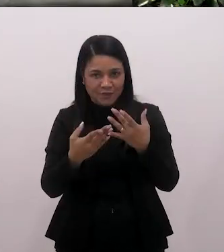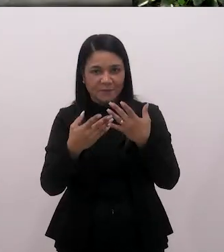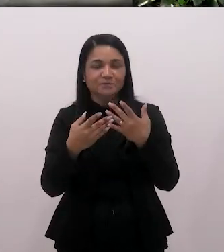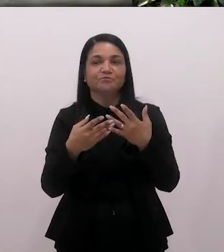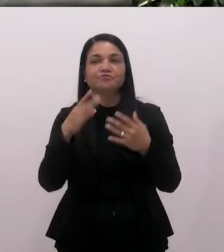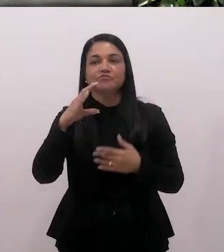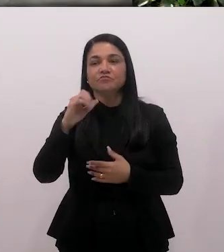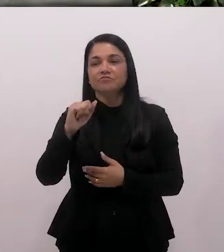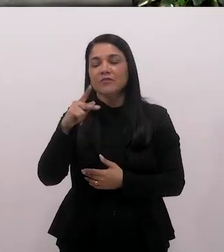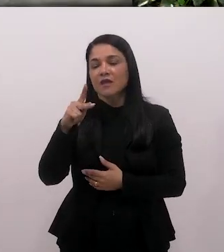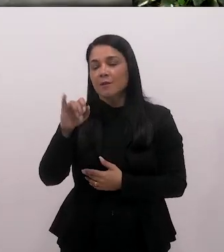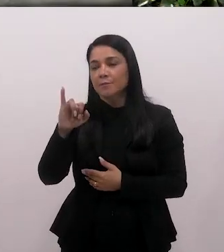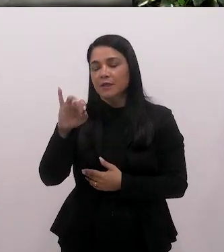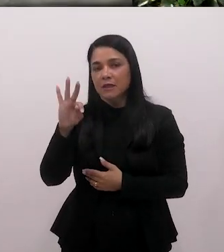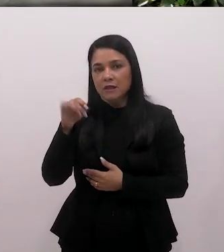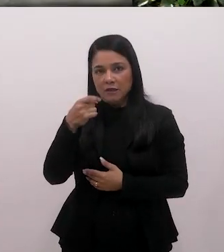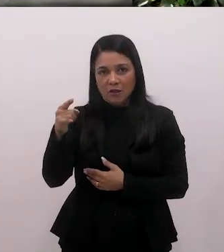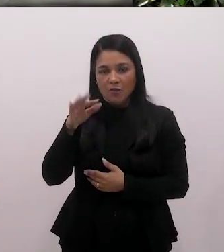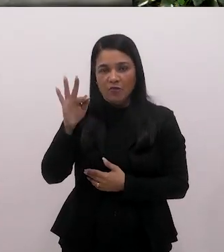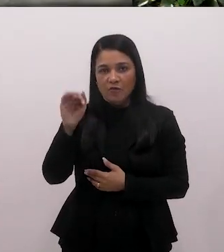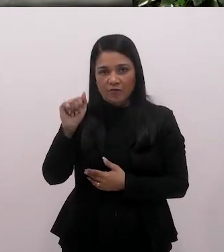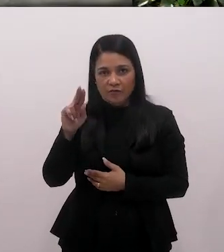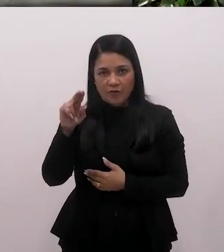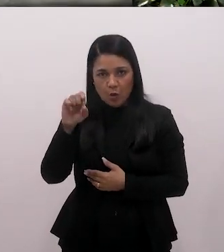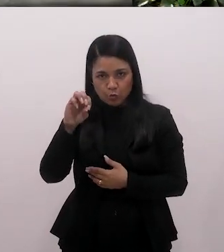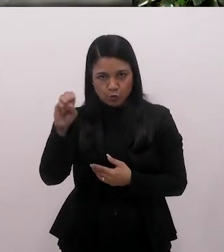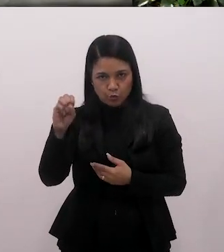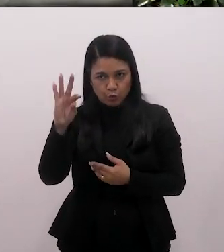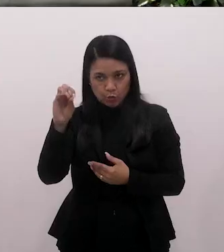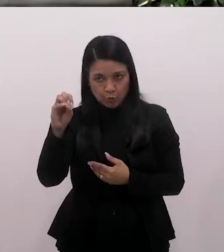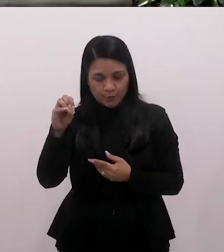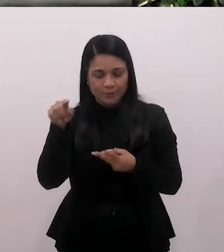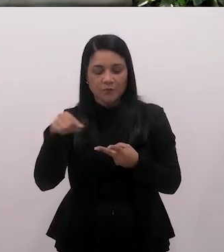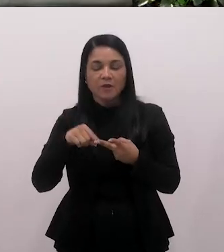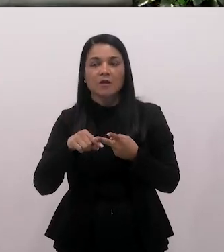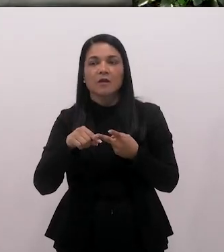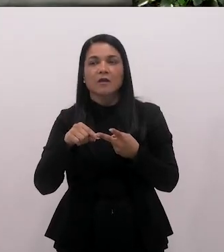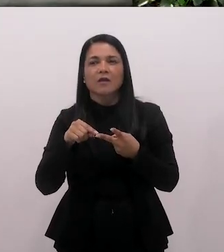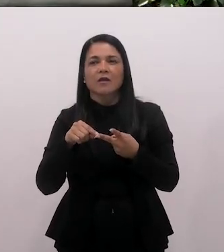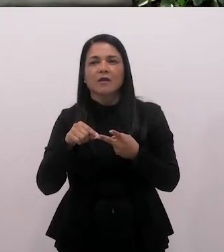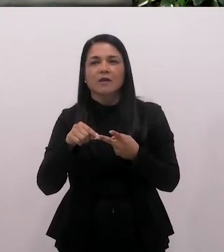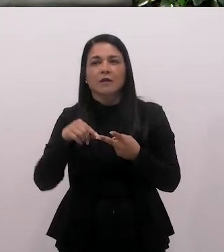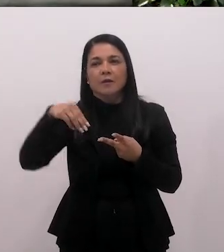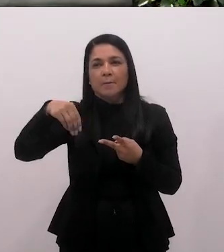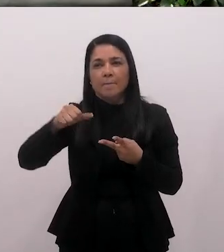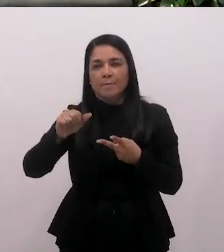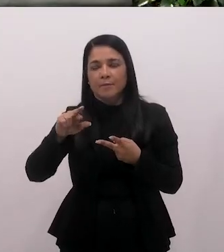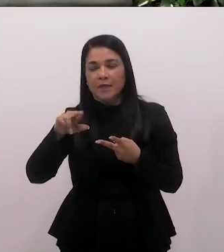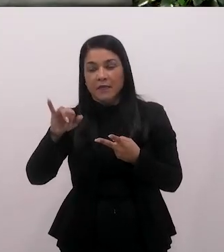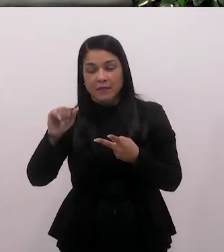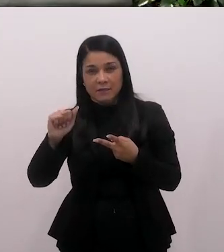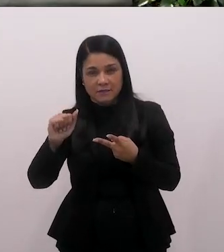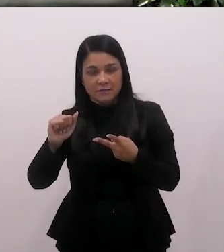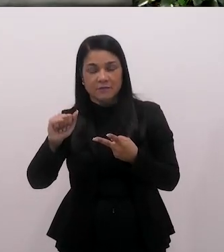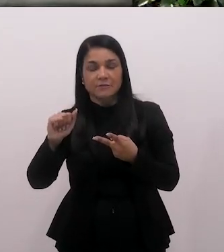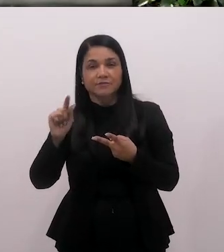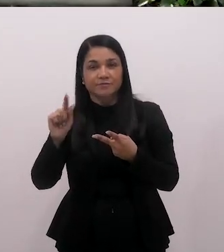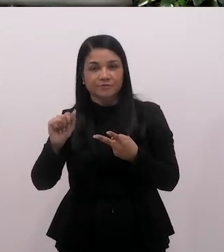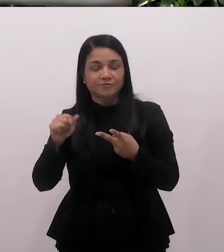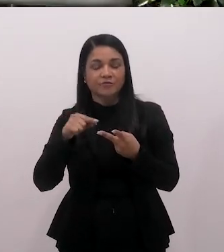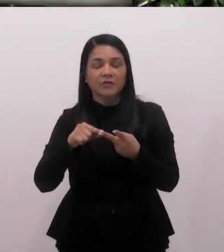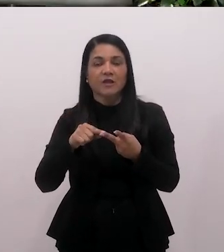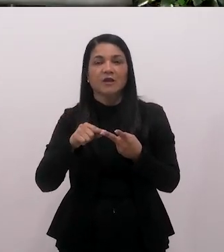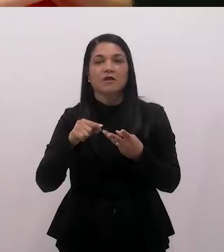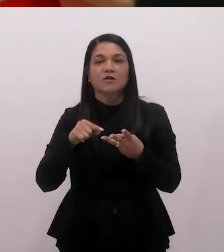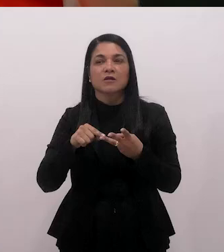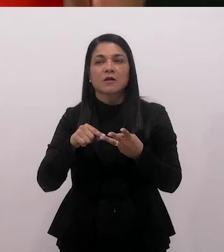já teve Sharky e Capitão Fausto, vai ter também ainda a Surma, que eu já referi aqui também, é a Marisa Liz, que eu também já falei, os